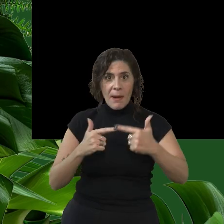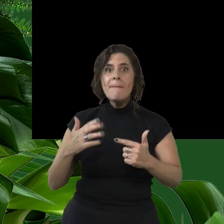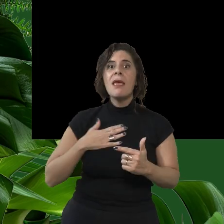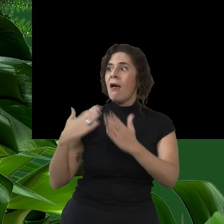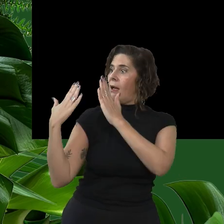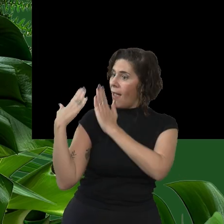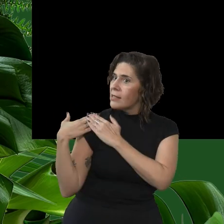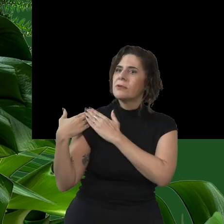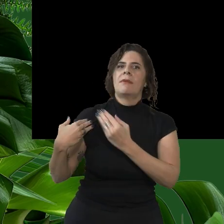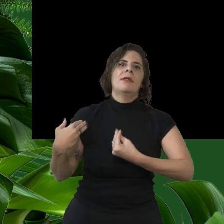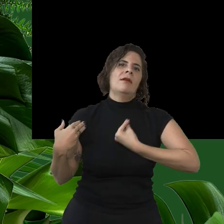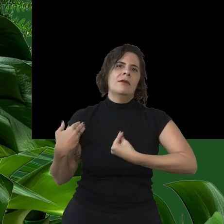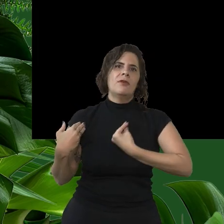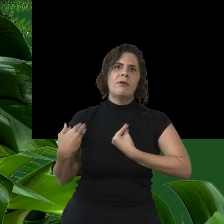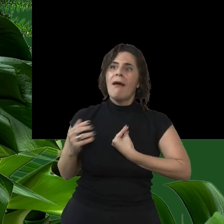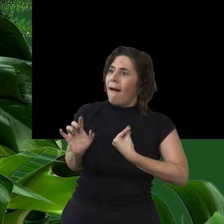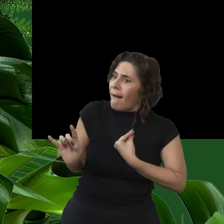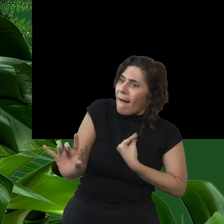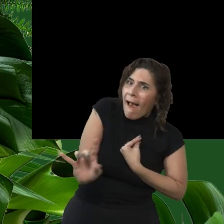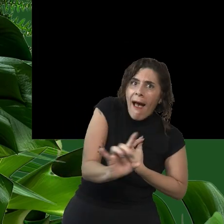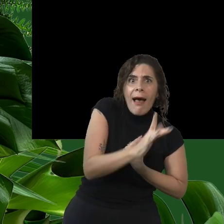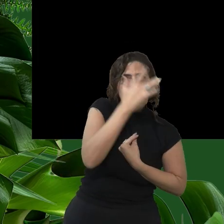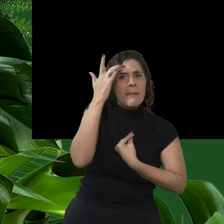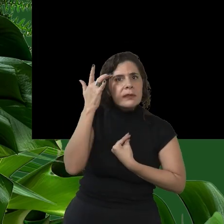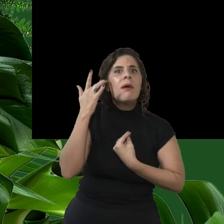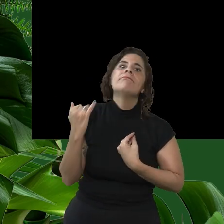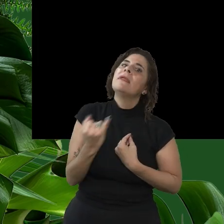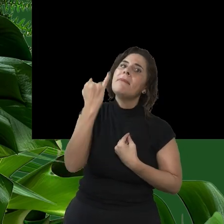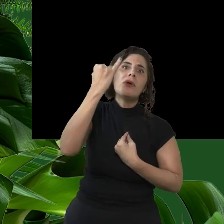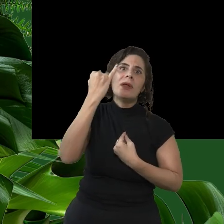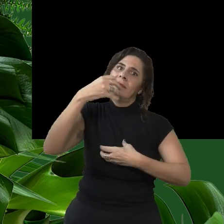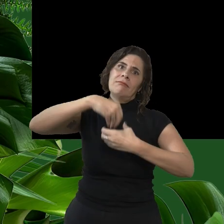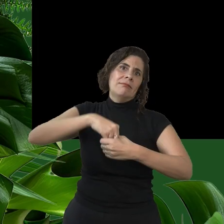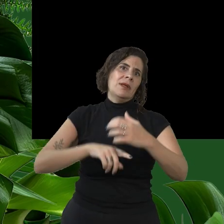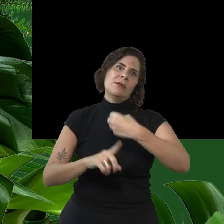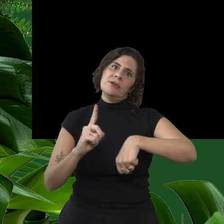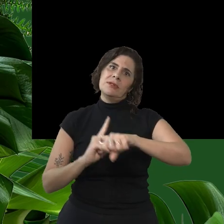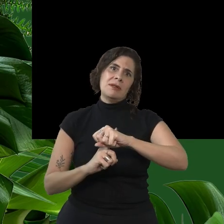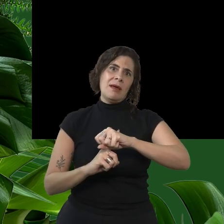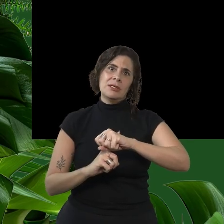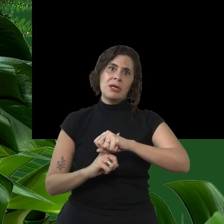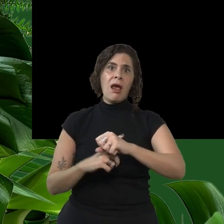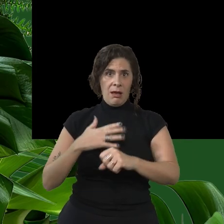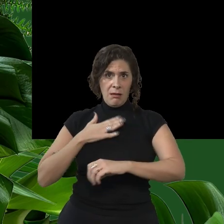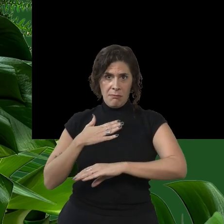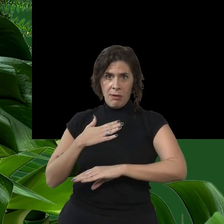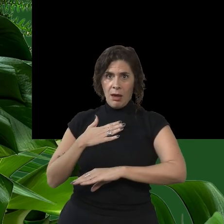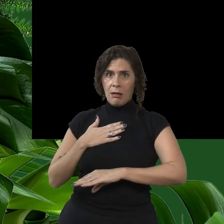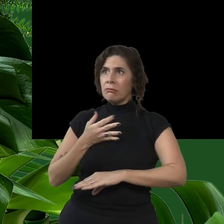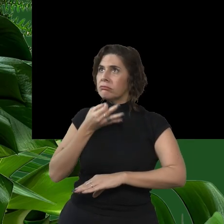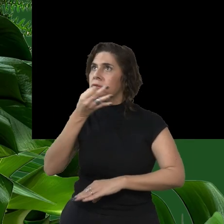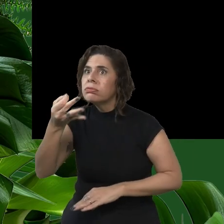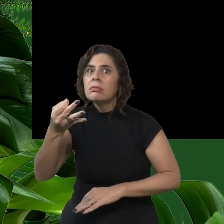acho que a gente tem que pensar, cada um tem uma posição importante na sociedade, e como pode usar essa posição, essa influência para